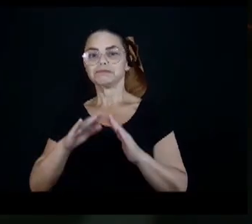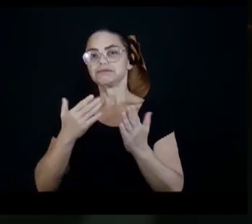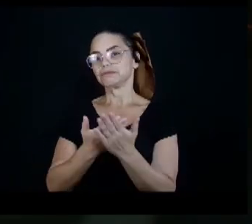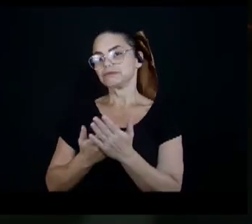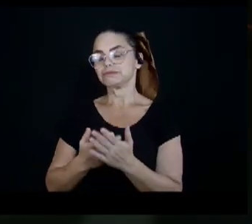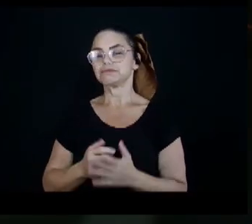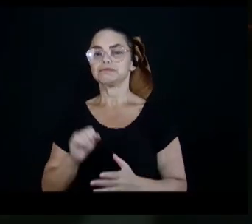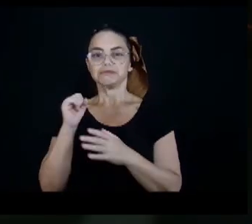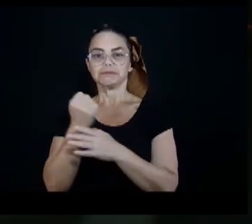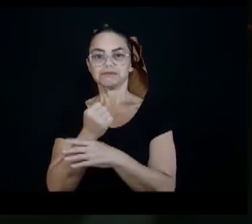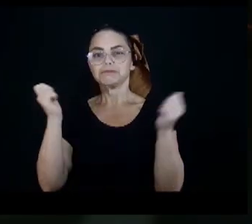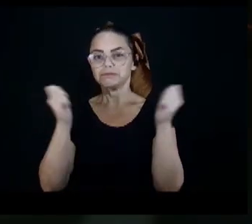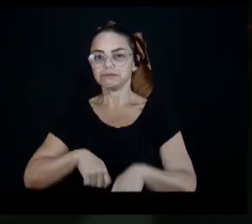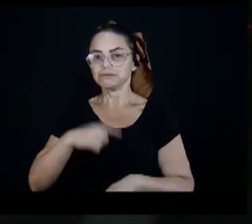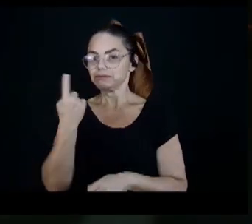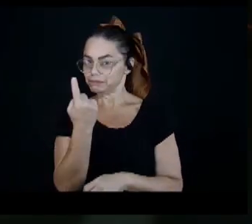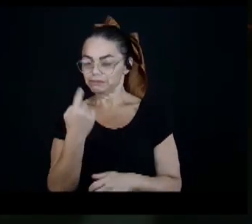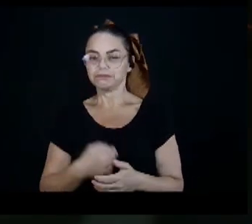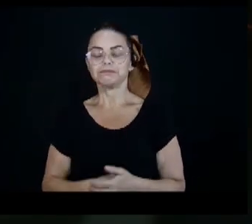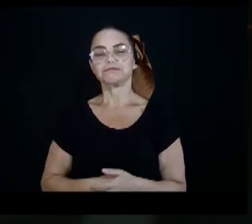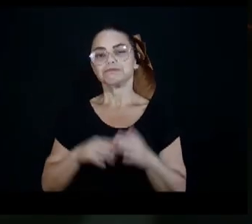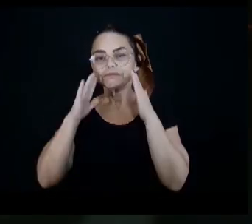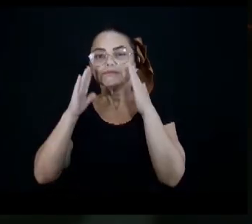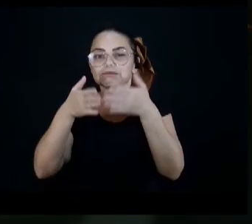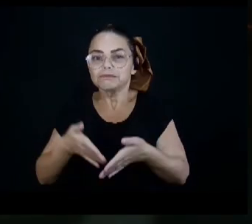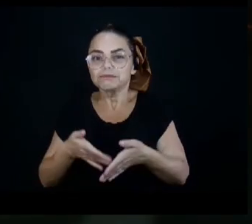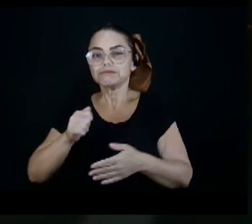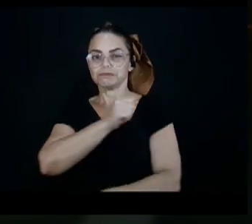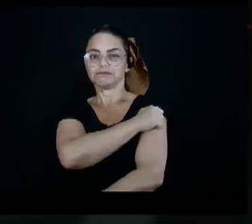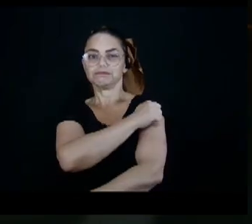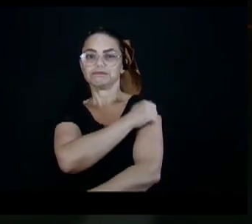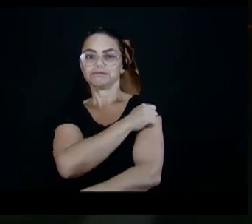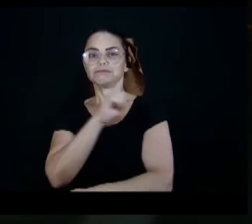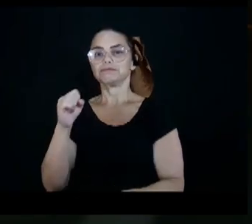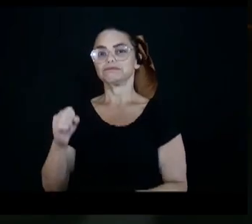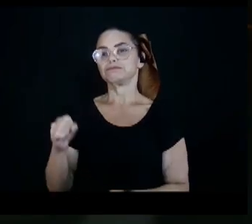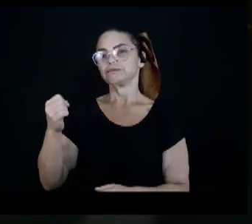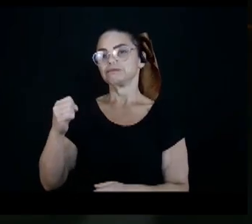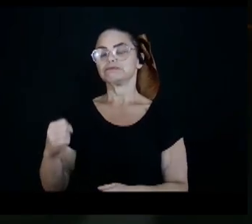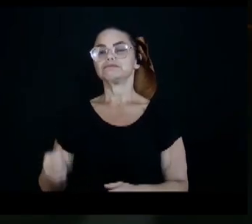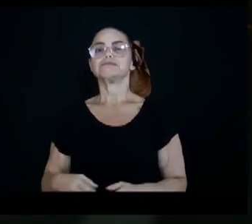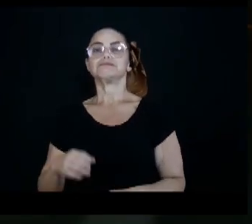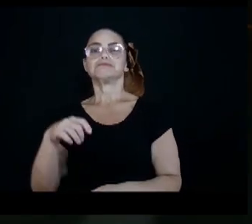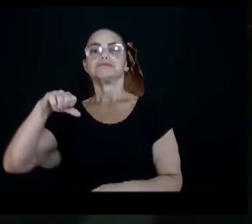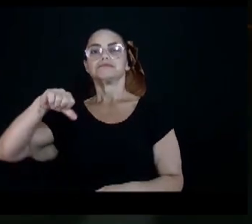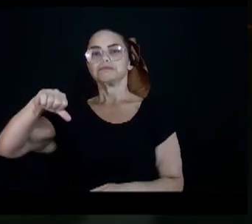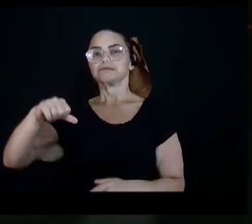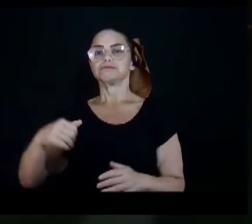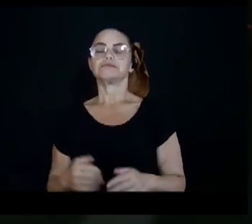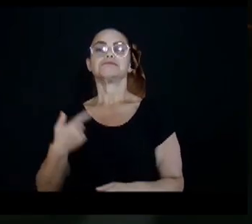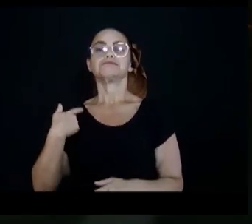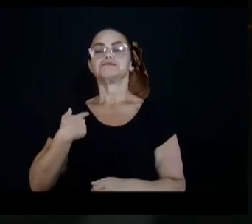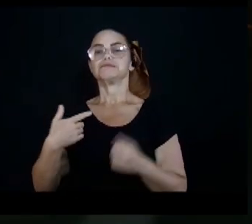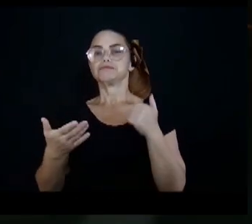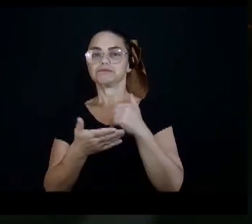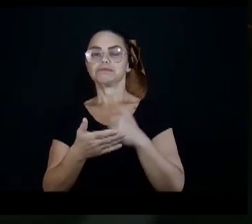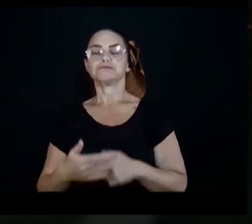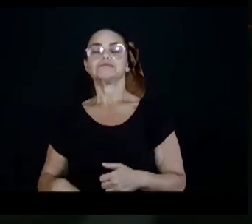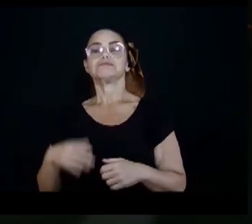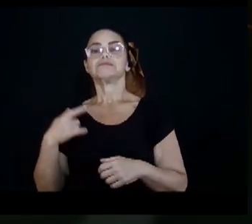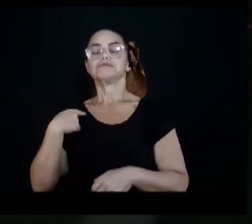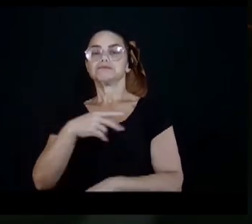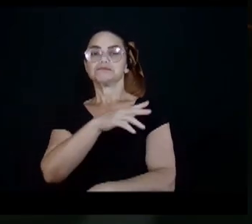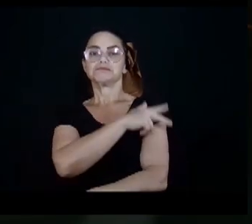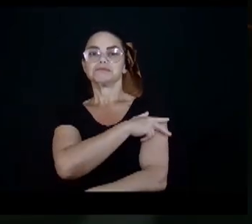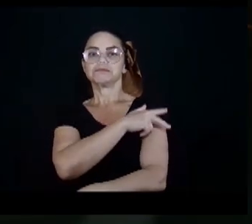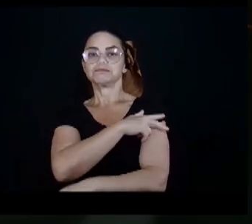tá bom? Voltado a alunos do 8º e 9º ano do Fundamental e 1º e 2º ano do ensino médio, o programa permite que